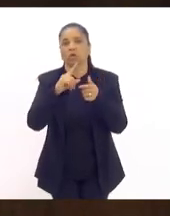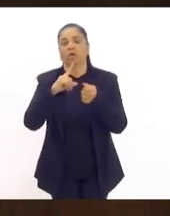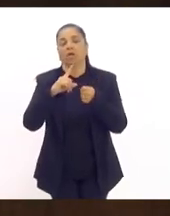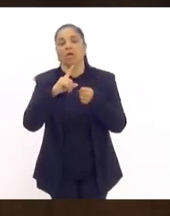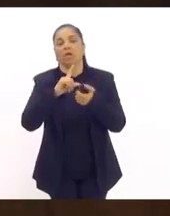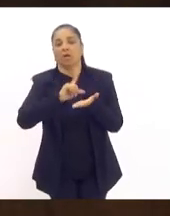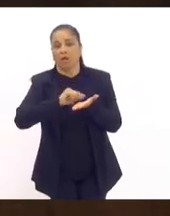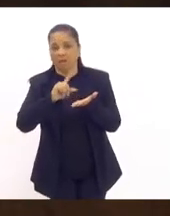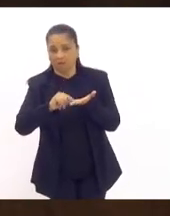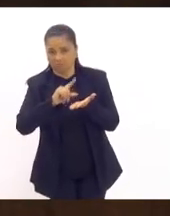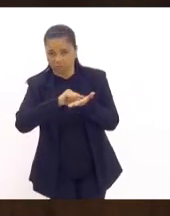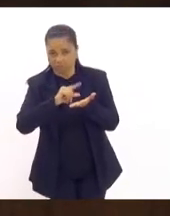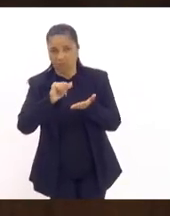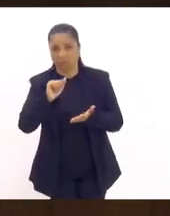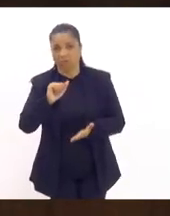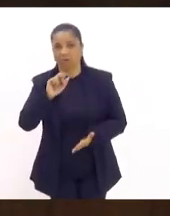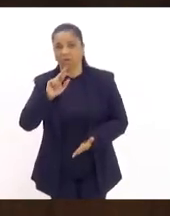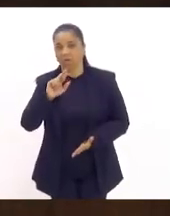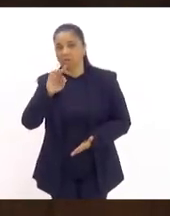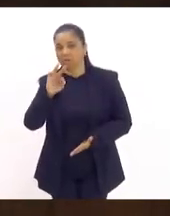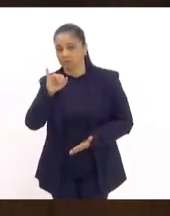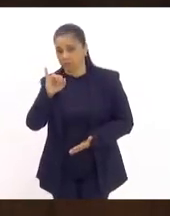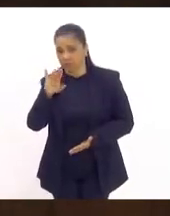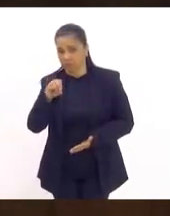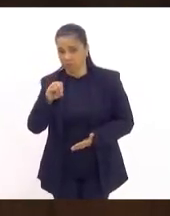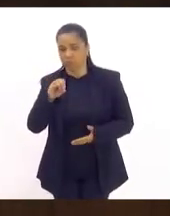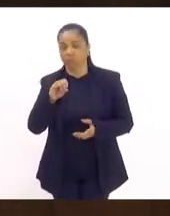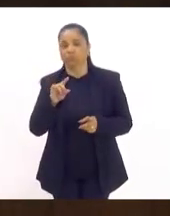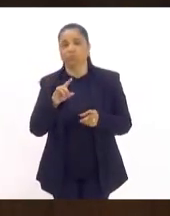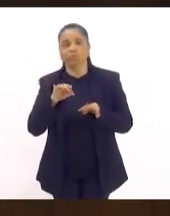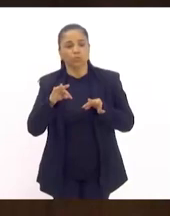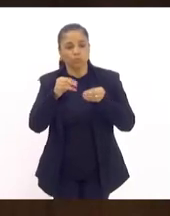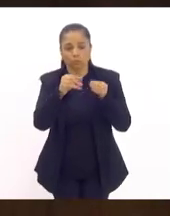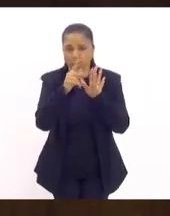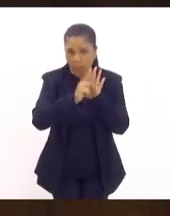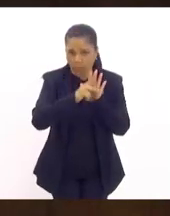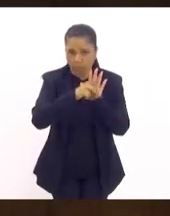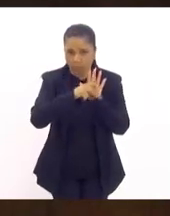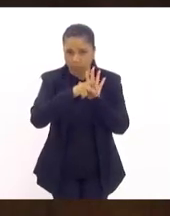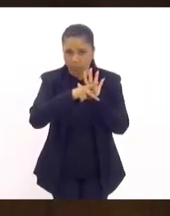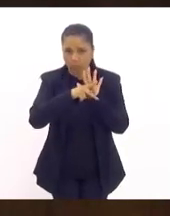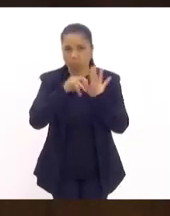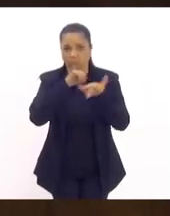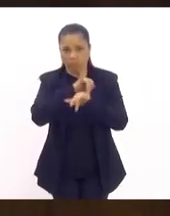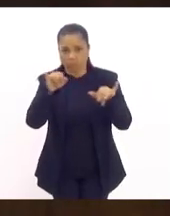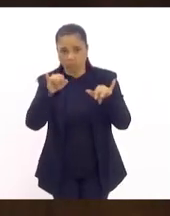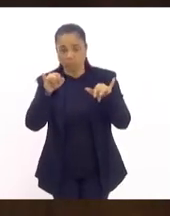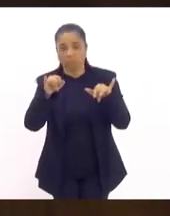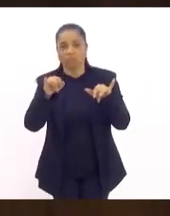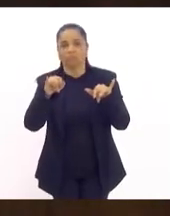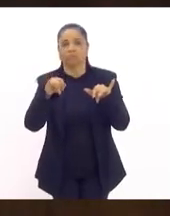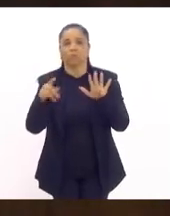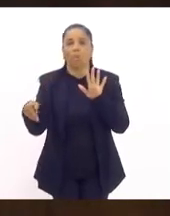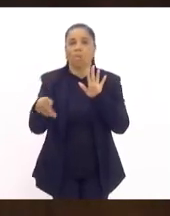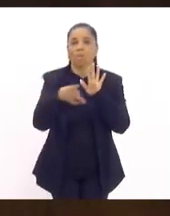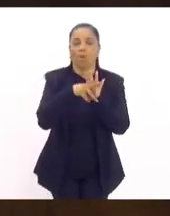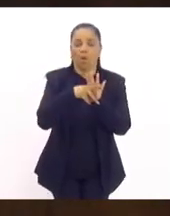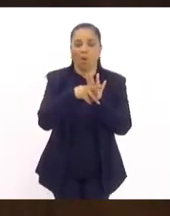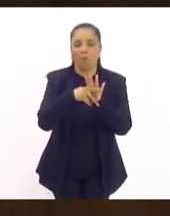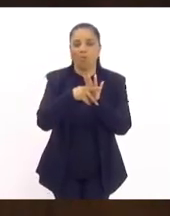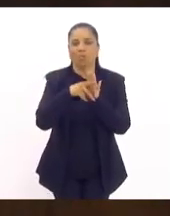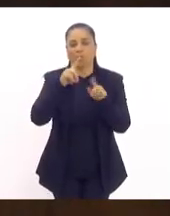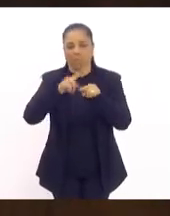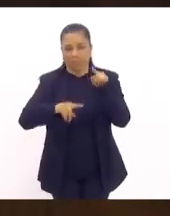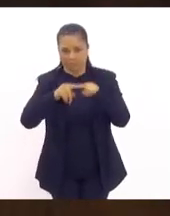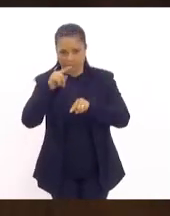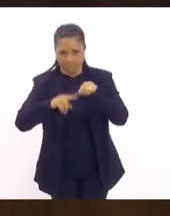a se balizar por essa normativa, inserir em todo o projeto que declara propriedade material um artigo deixando